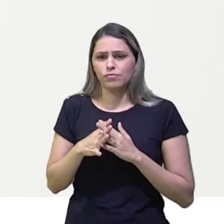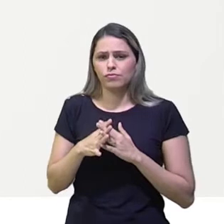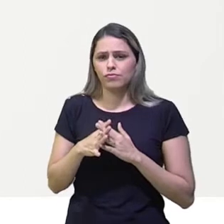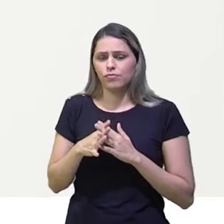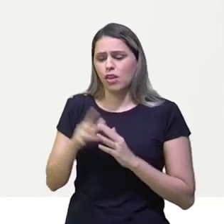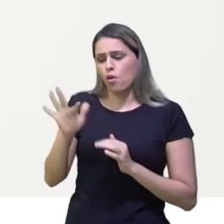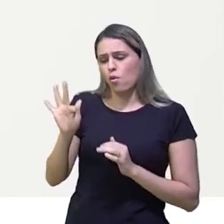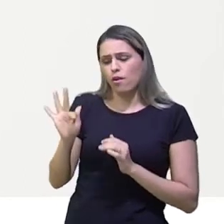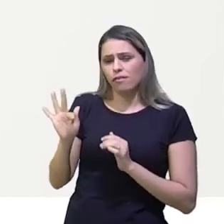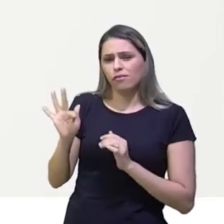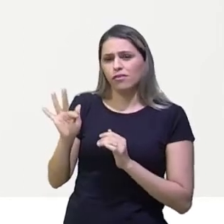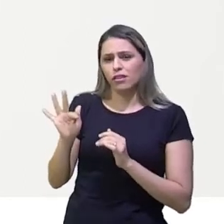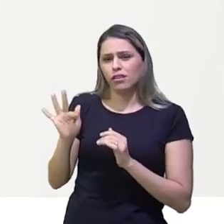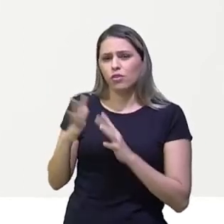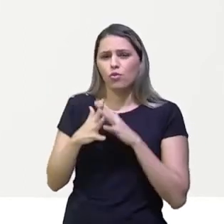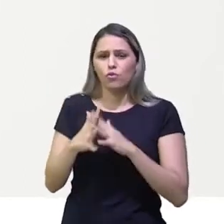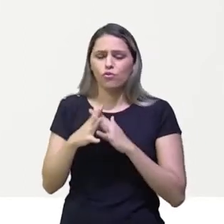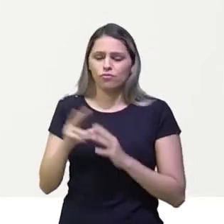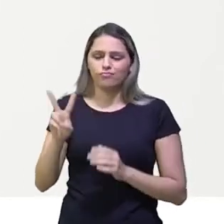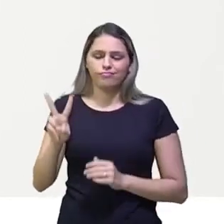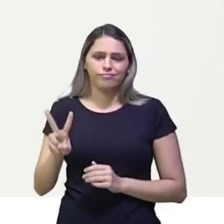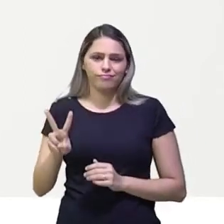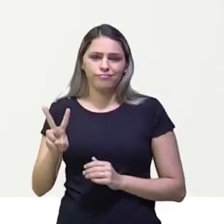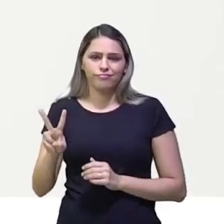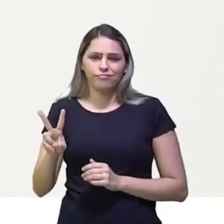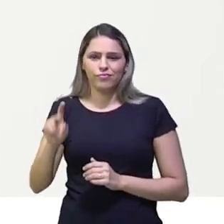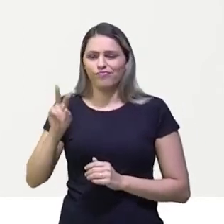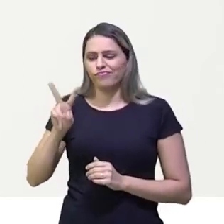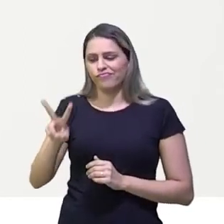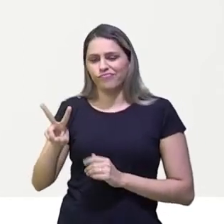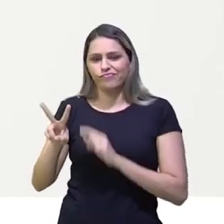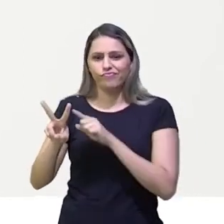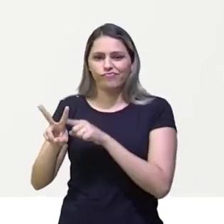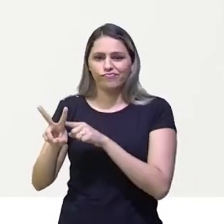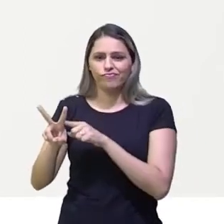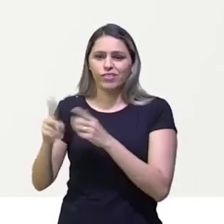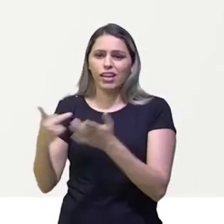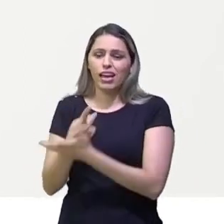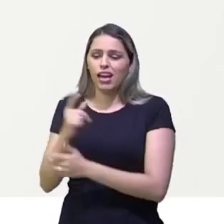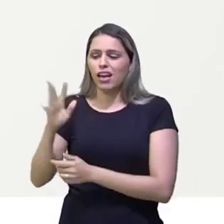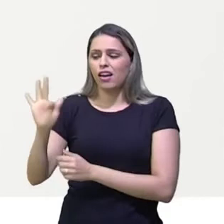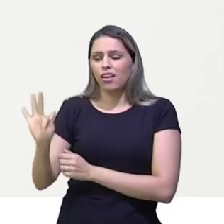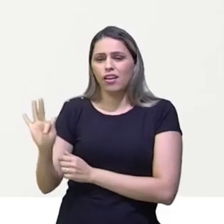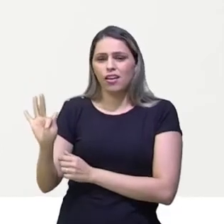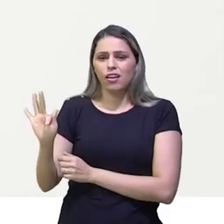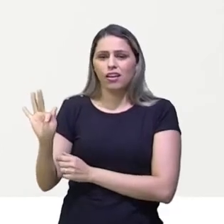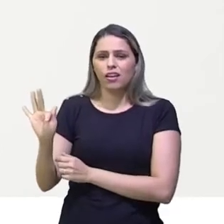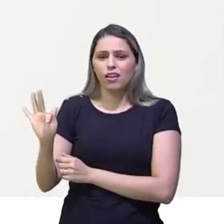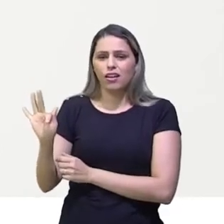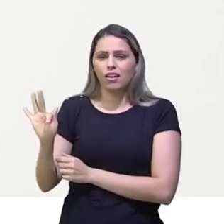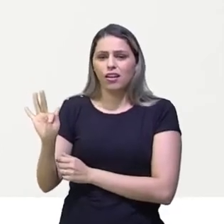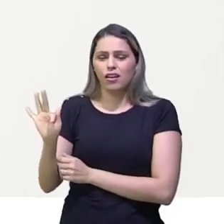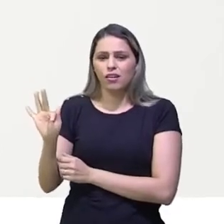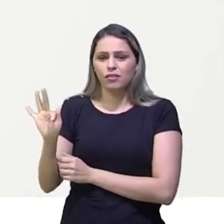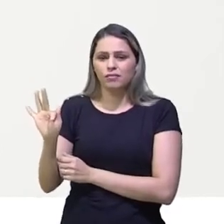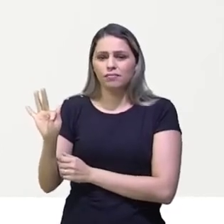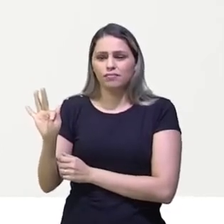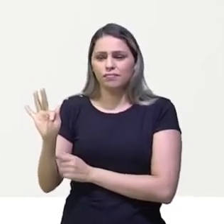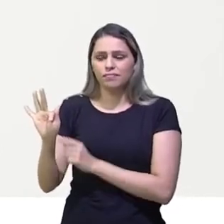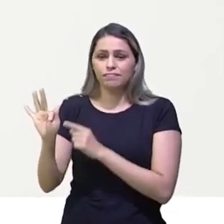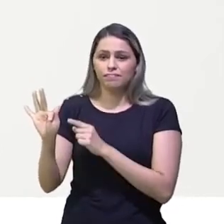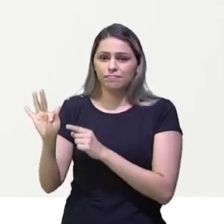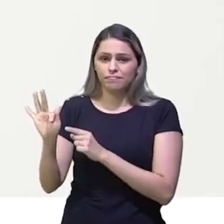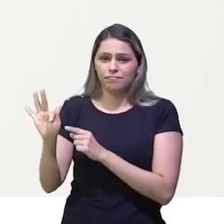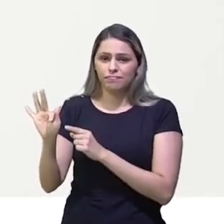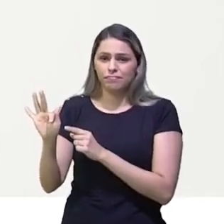ó. E sai vogo. Professora estava tocando vogo ali perto de casa,